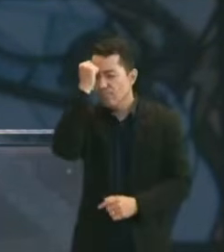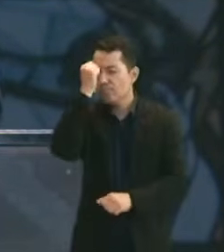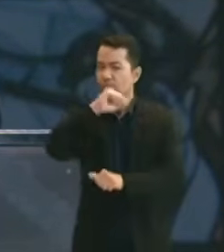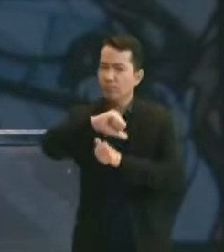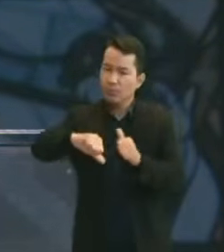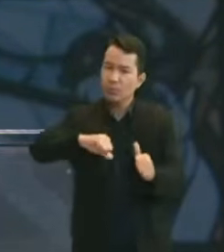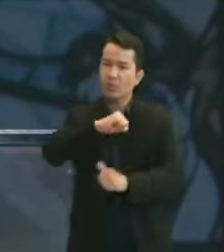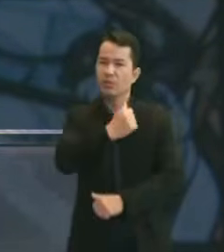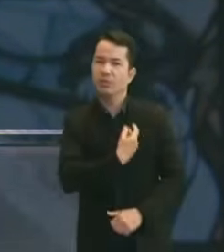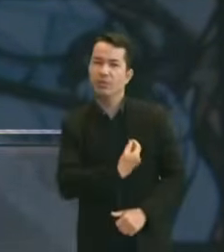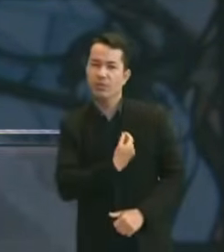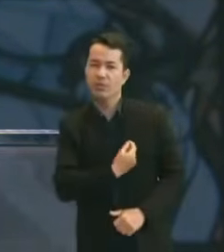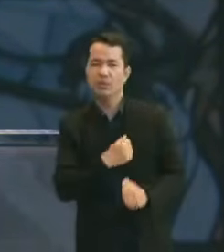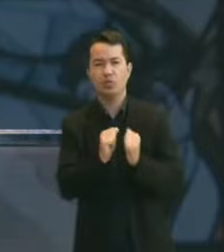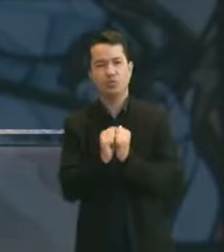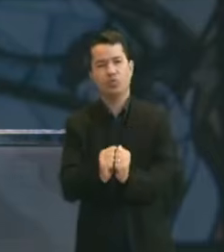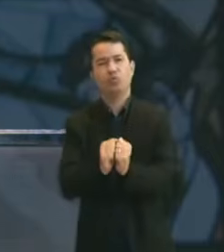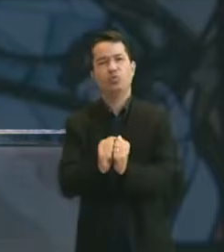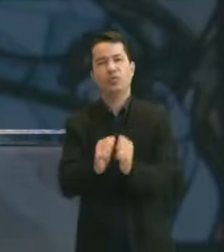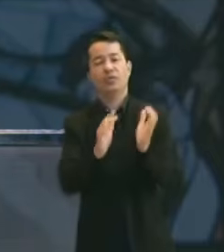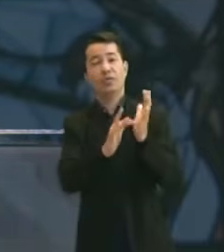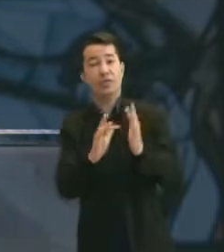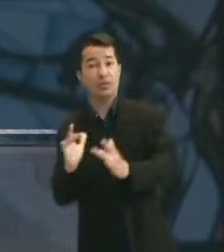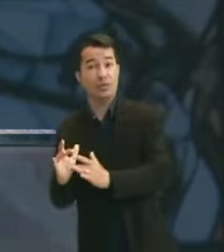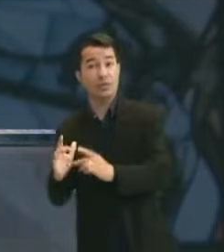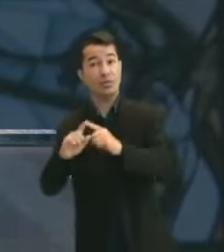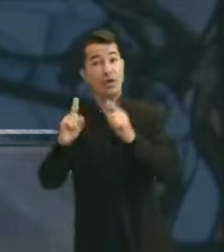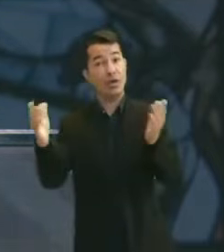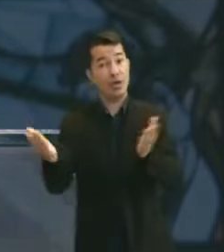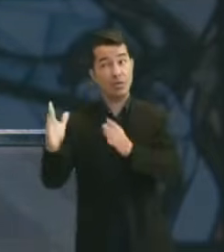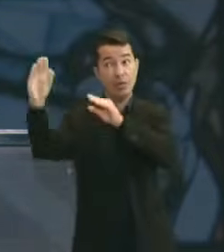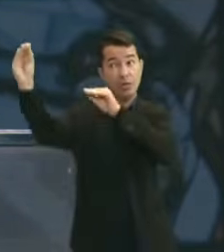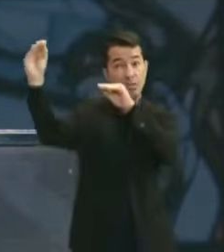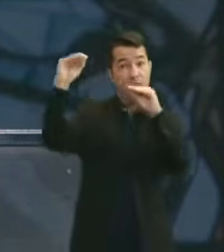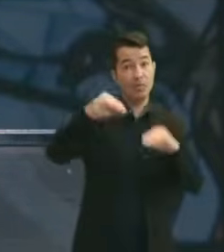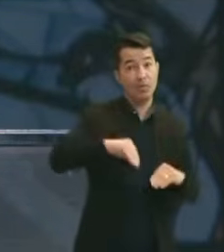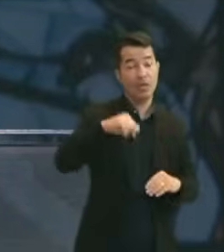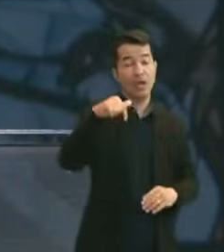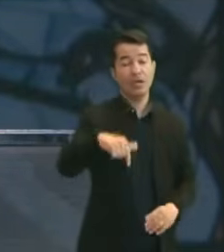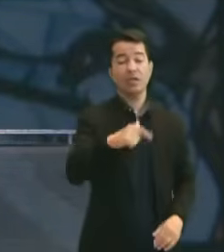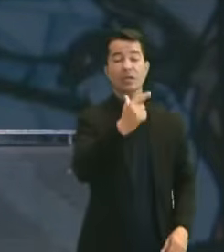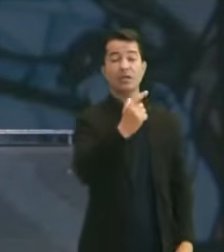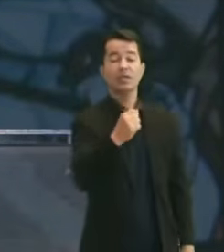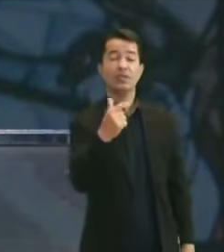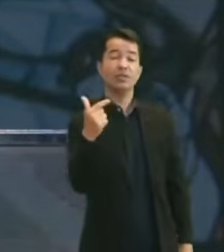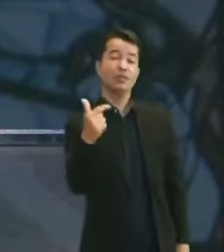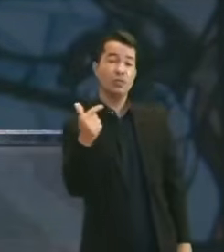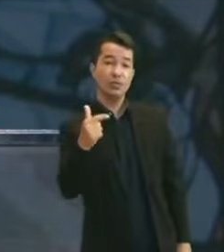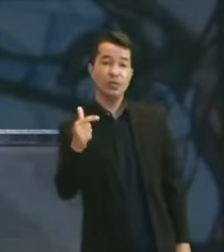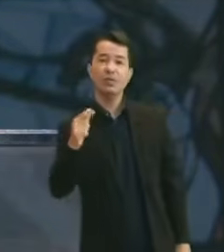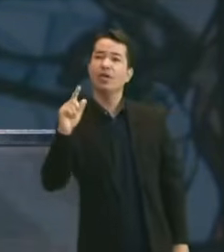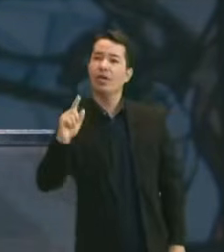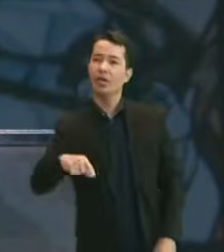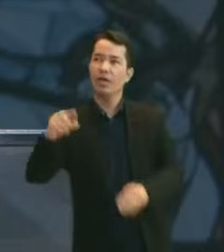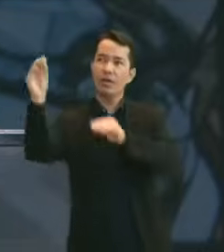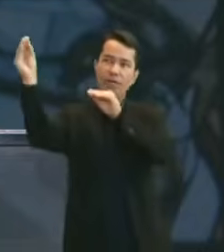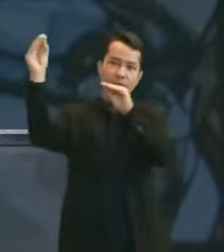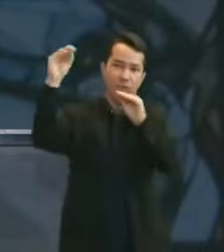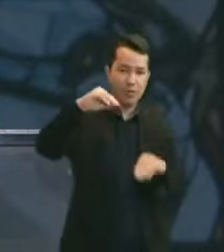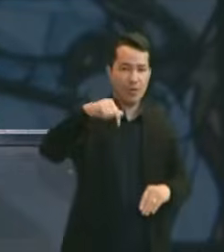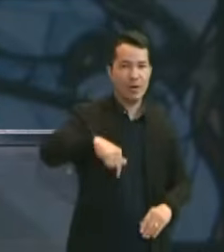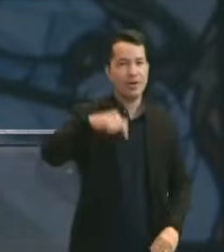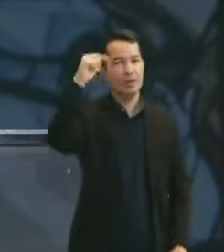Jesus, e agora, prove a Deus trazê-los de volta para o Brasil em 2022. E uma das primeiras coisas que eles querem fazer ao voltar ao